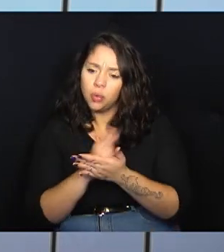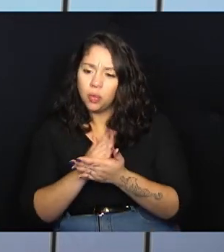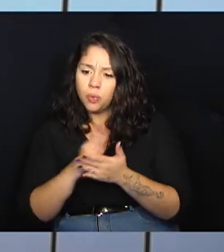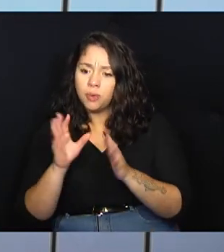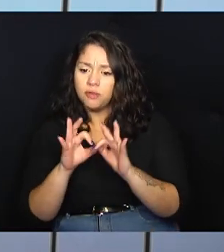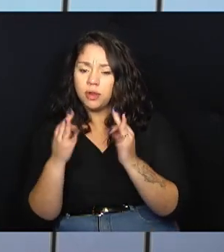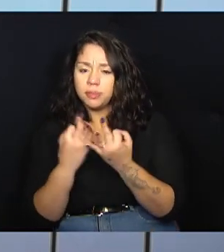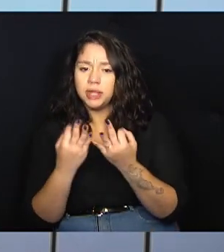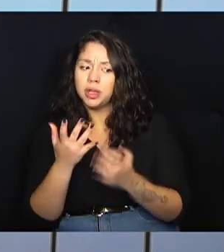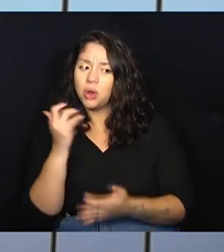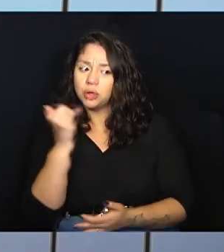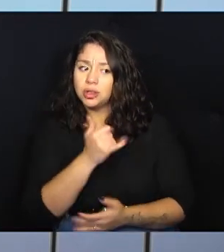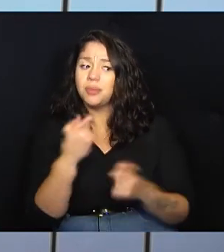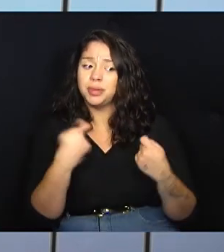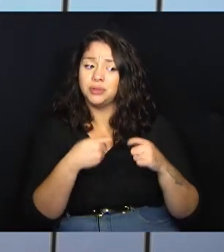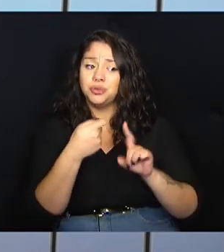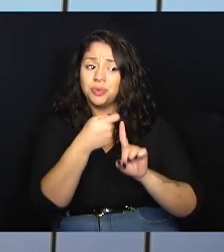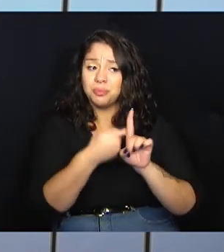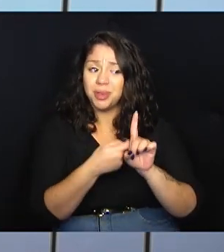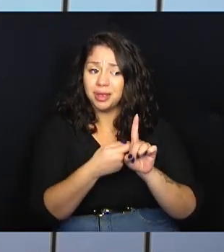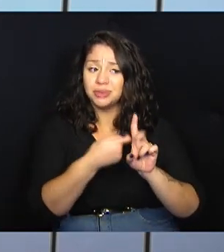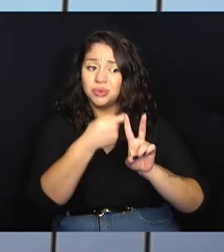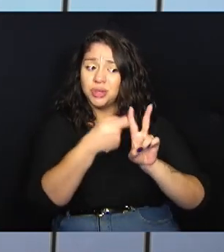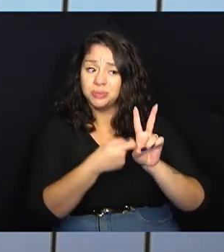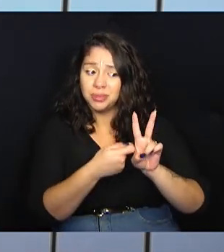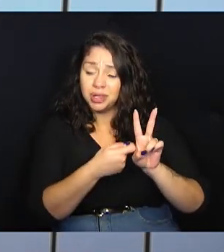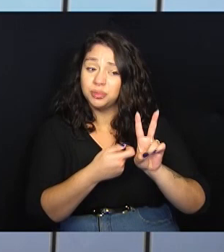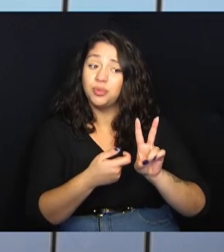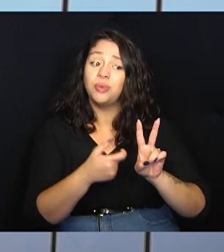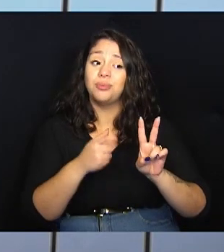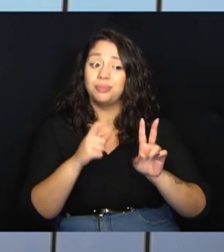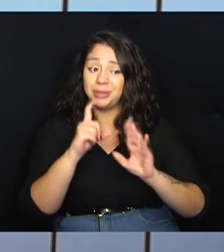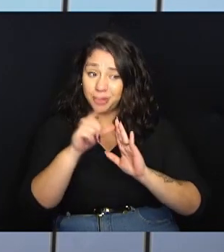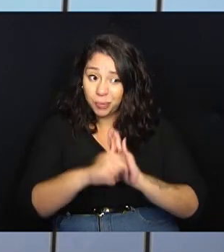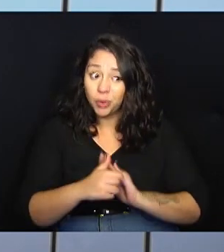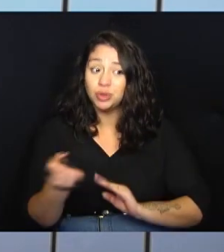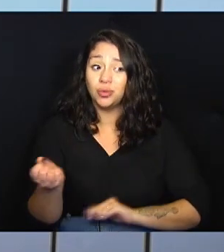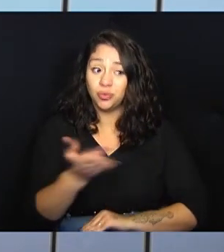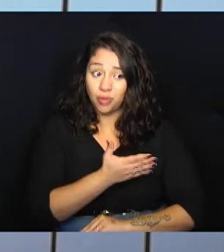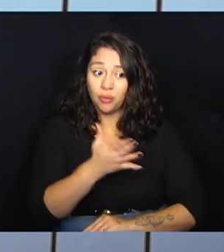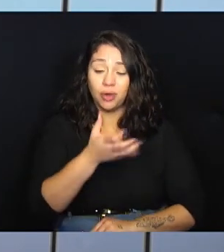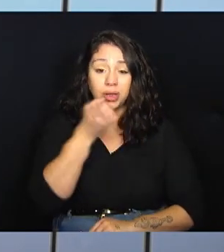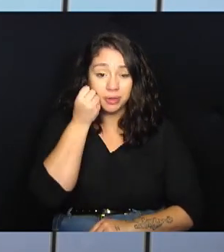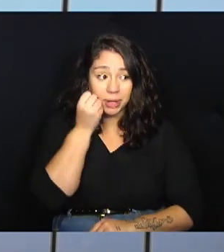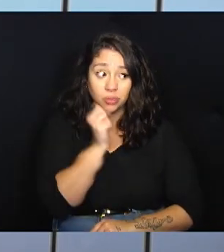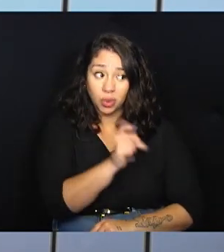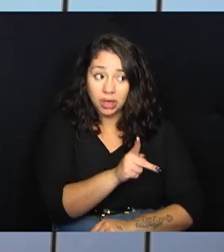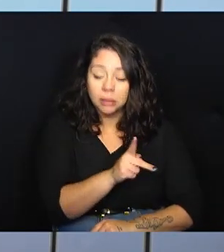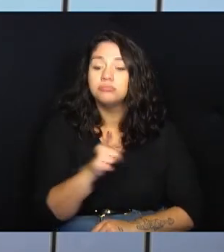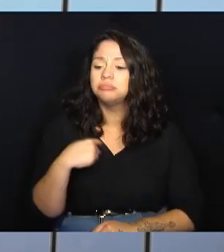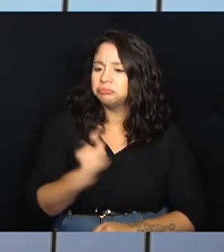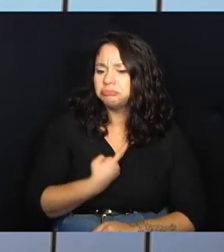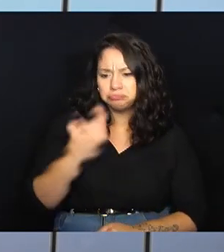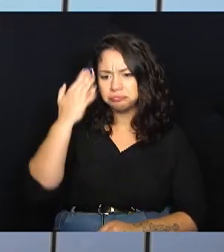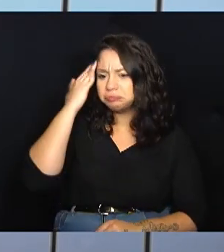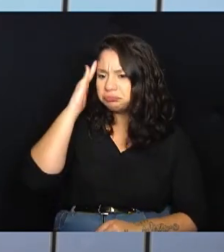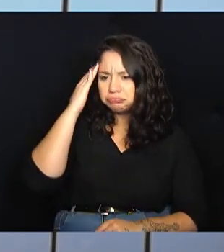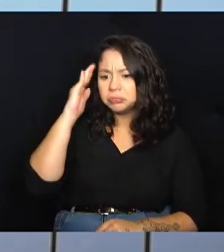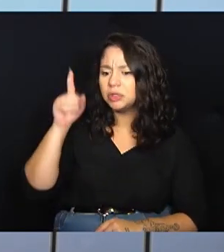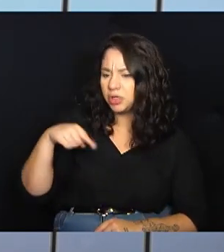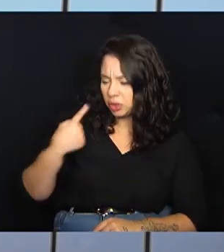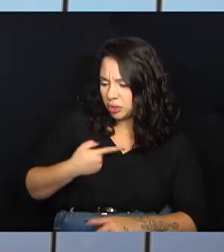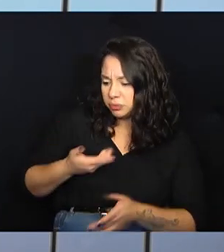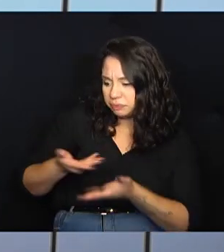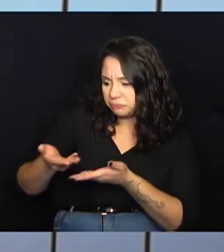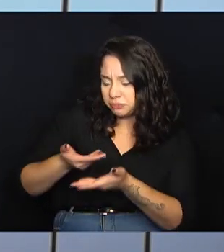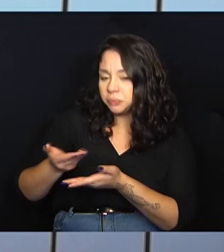preciso de 1 mês, 2 meses antes de um novo acolhimento. Ok, nós entendemos e isso é trabalhado. E